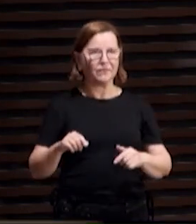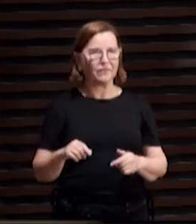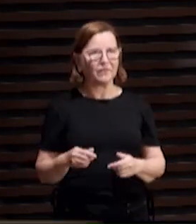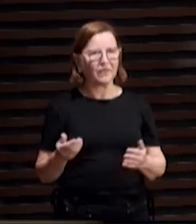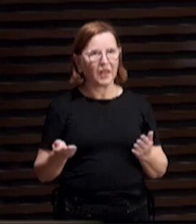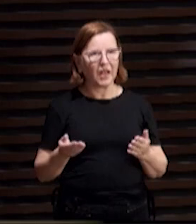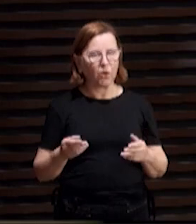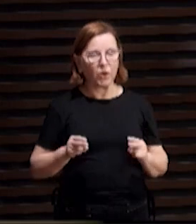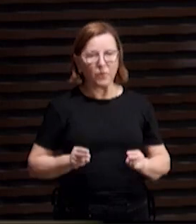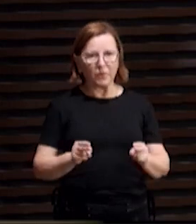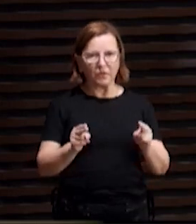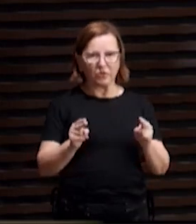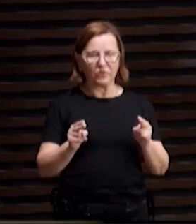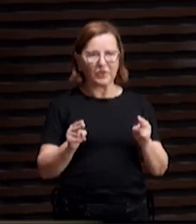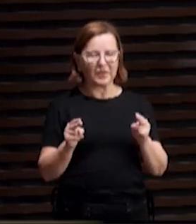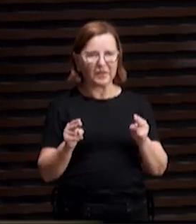do